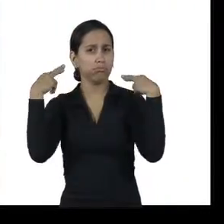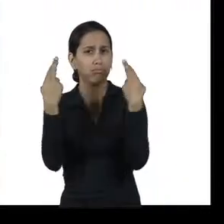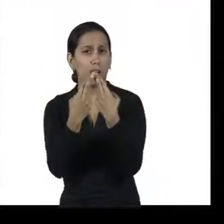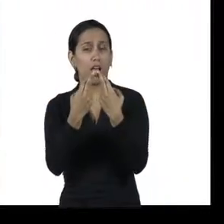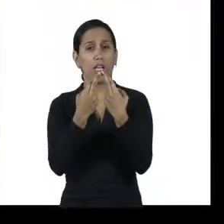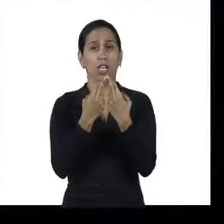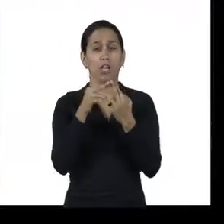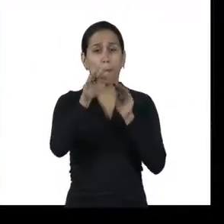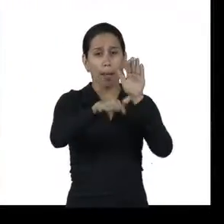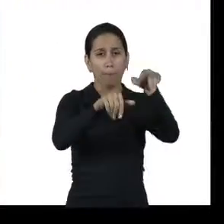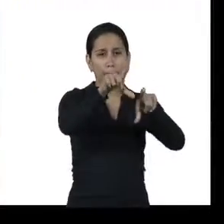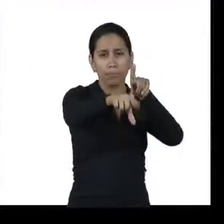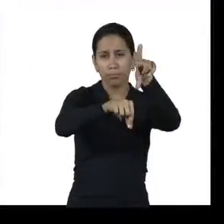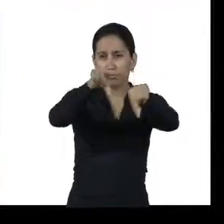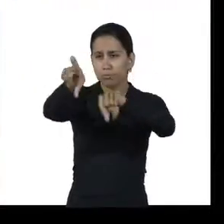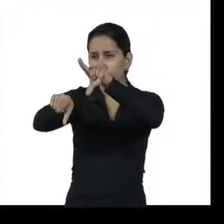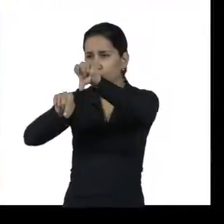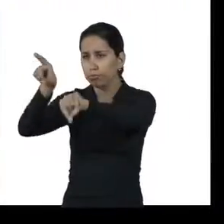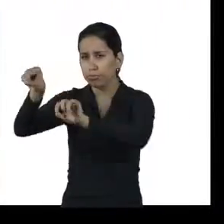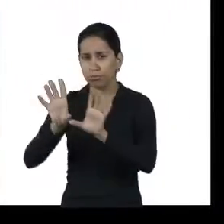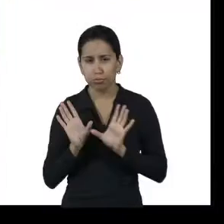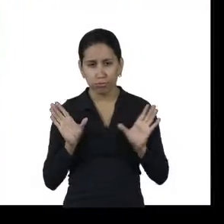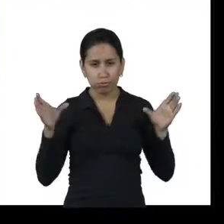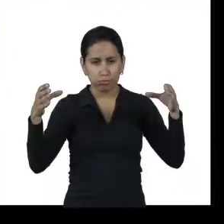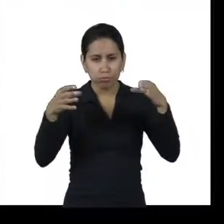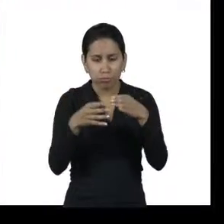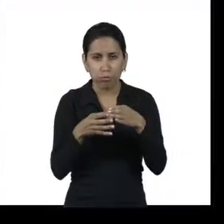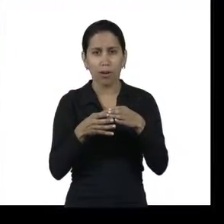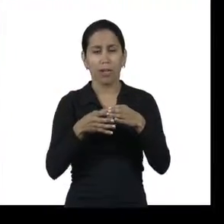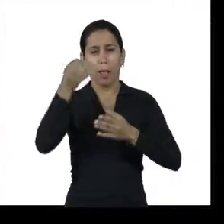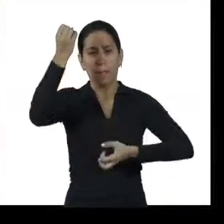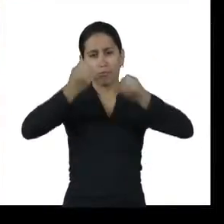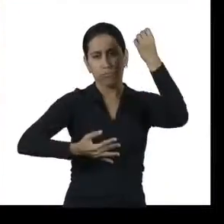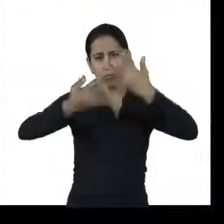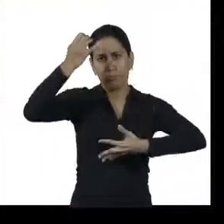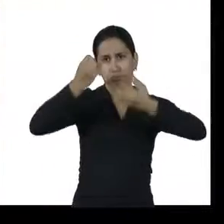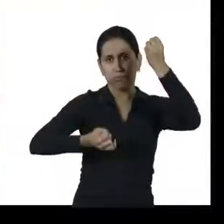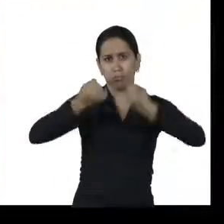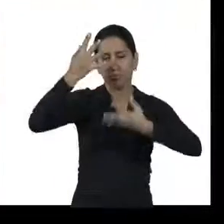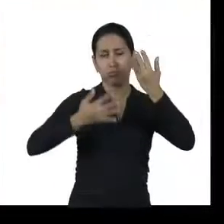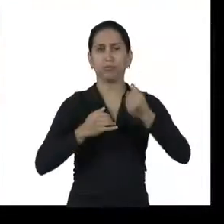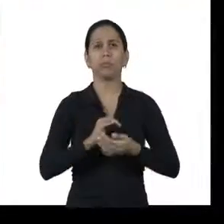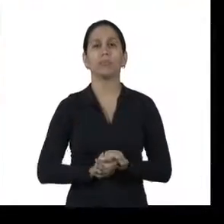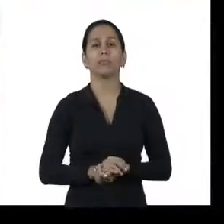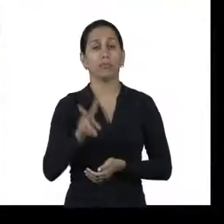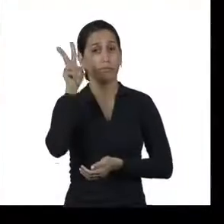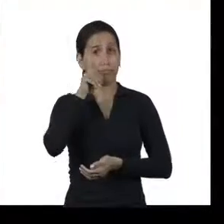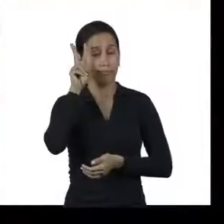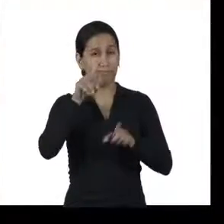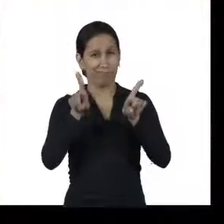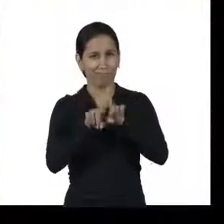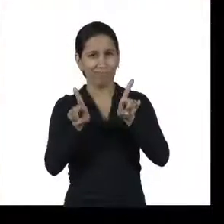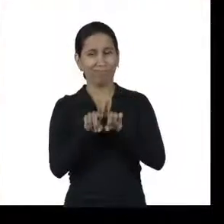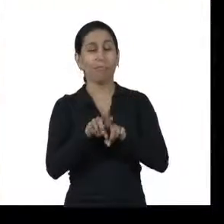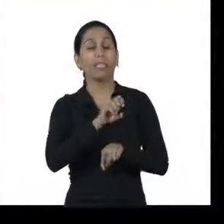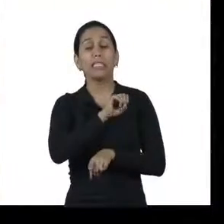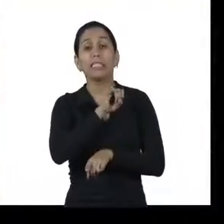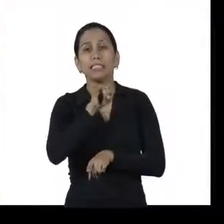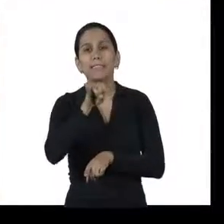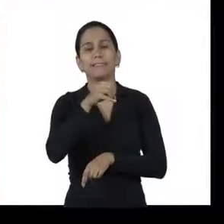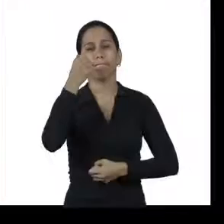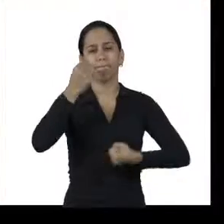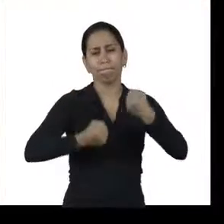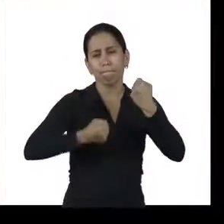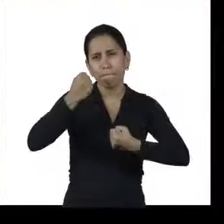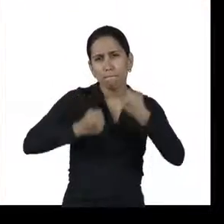os trabalhadores que operam esses tipos de equipamentos. E lembre-se, se algum veículo precisar de